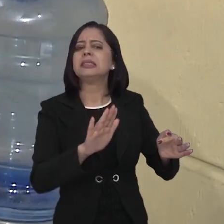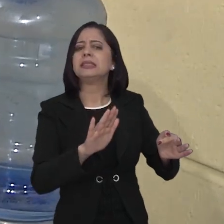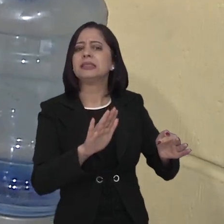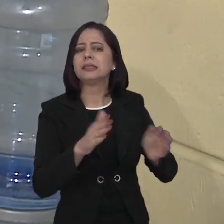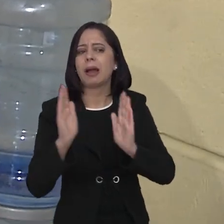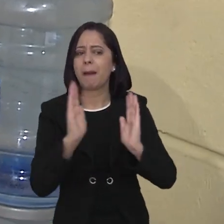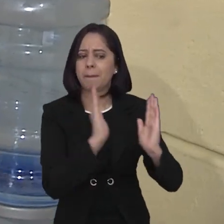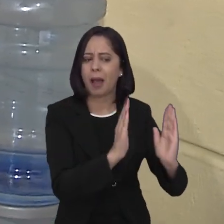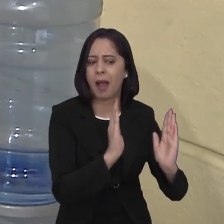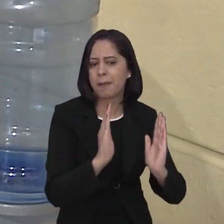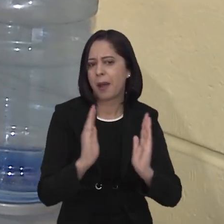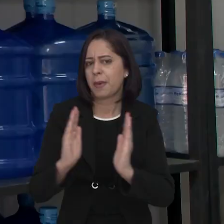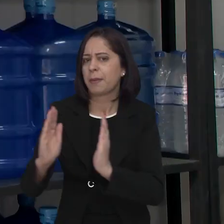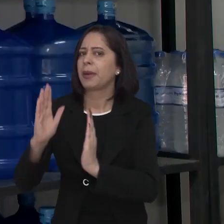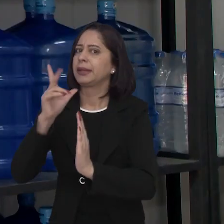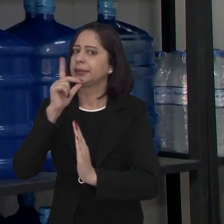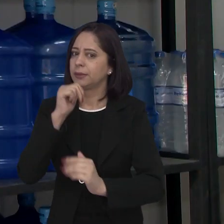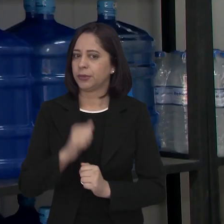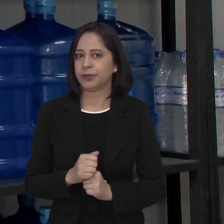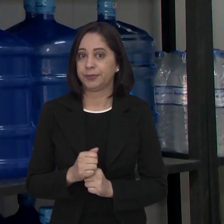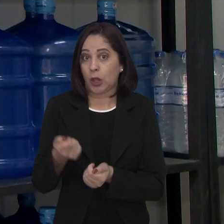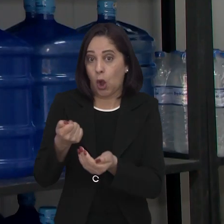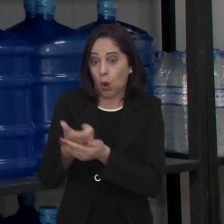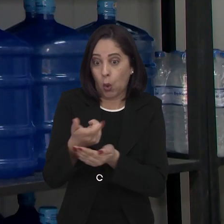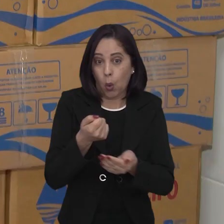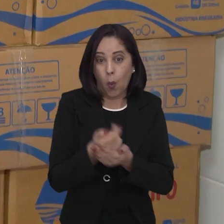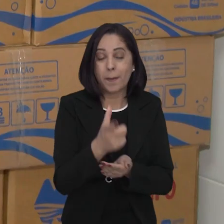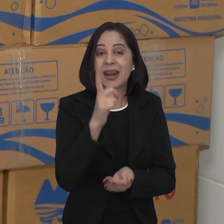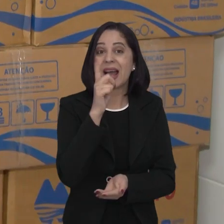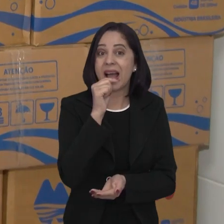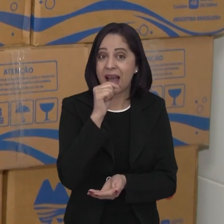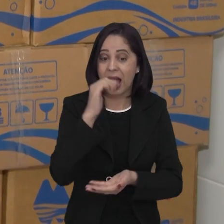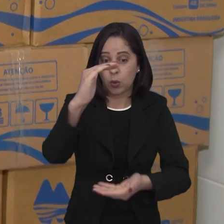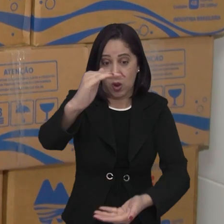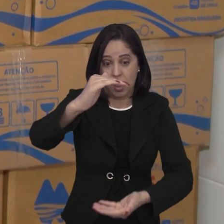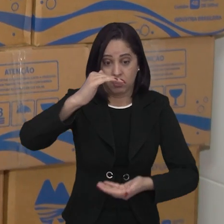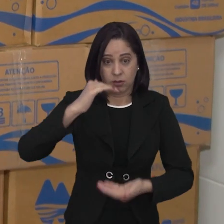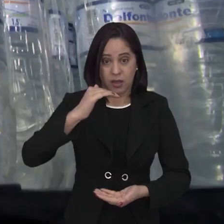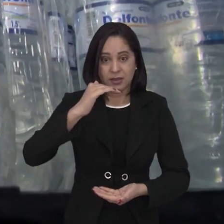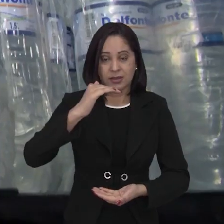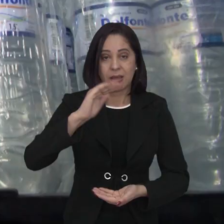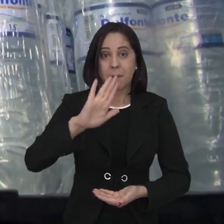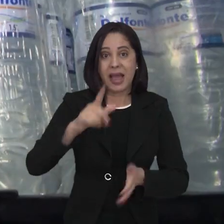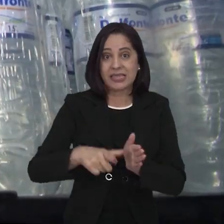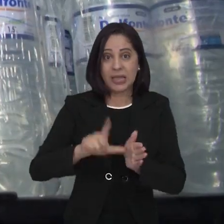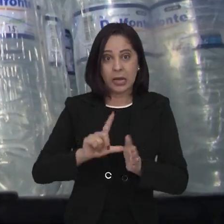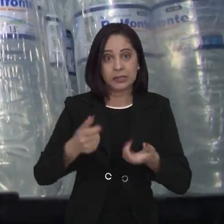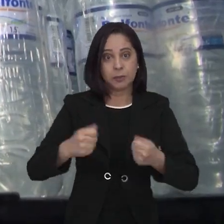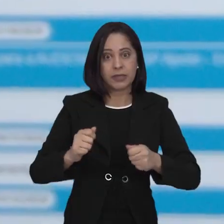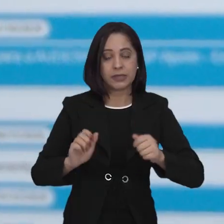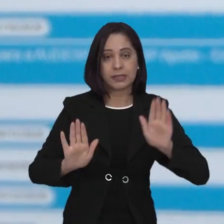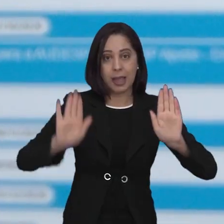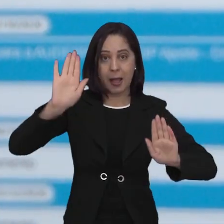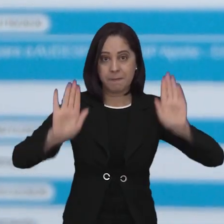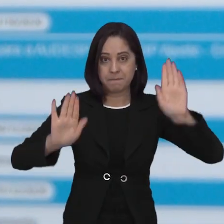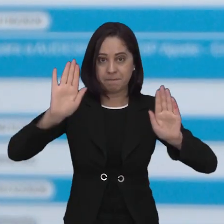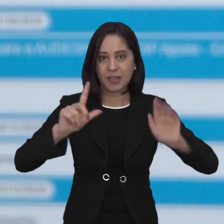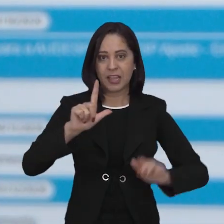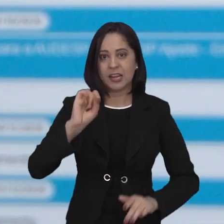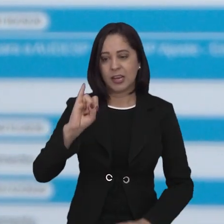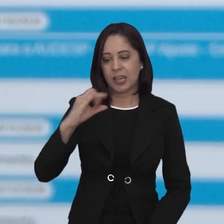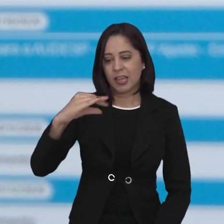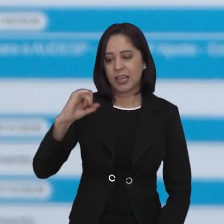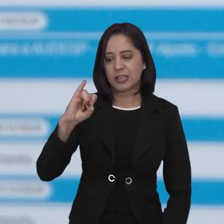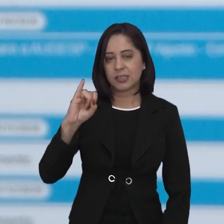aqui é bem longo. A compra de água para a Câmara de São José é feita por meio de licitação. Esse é um